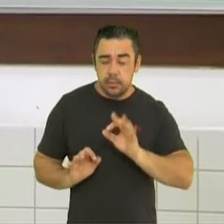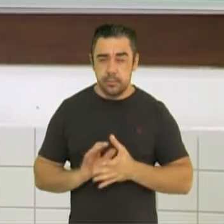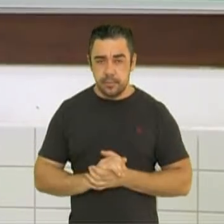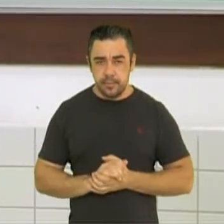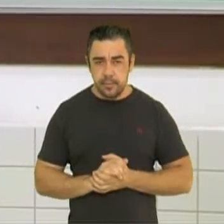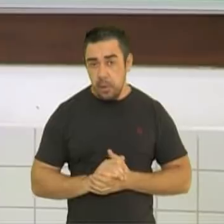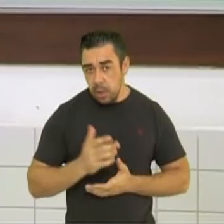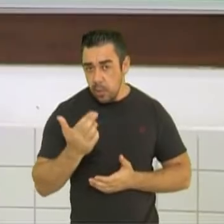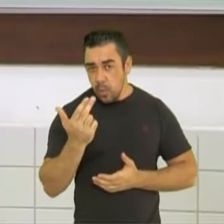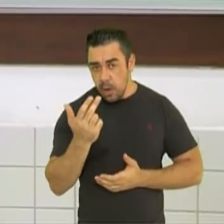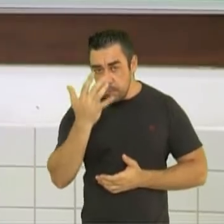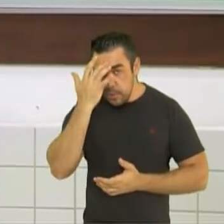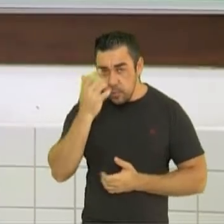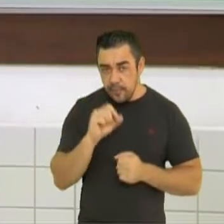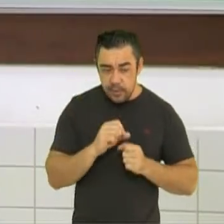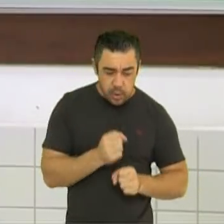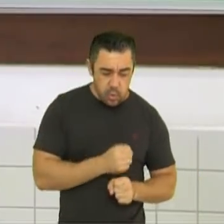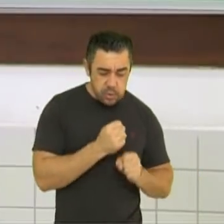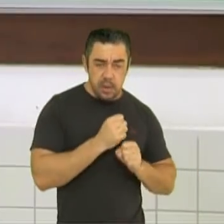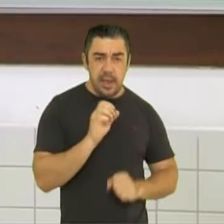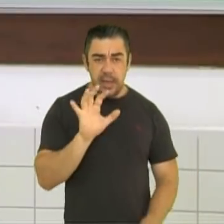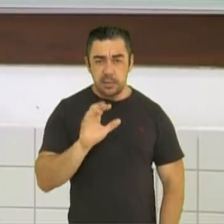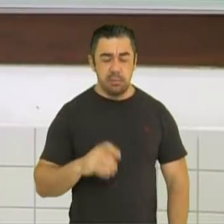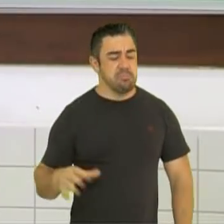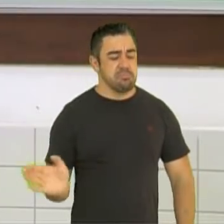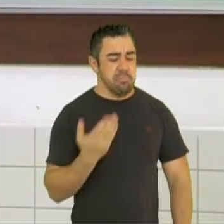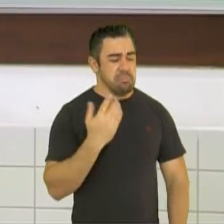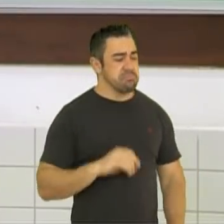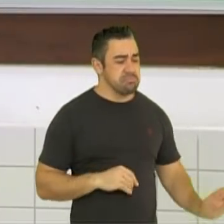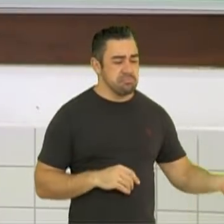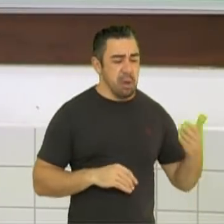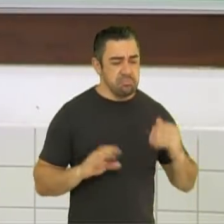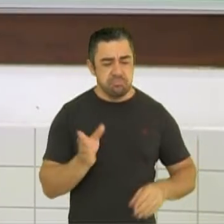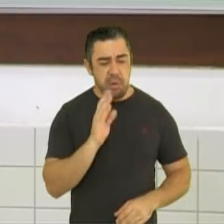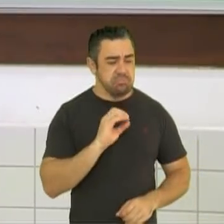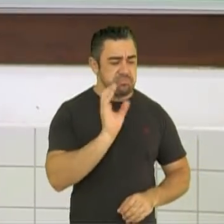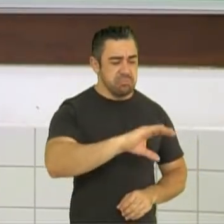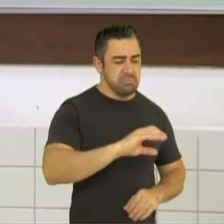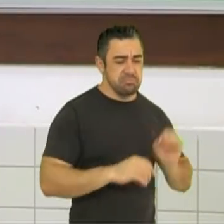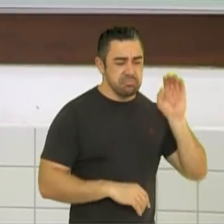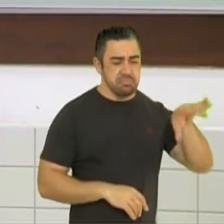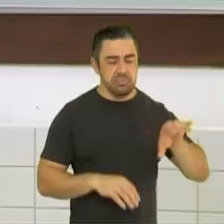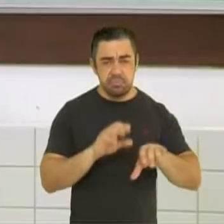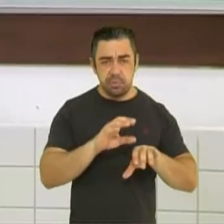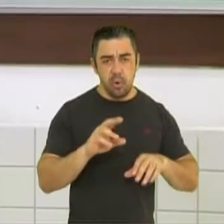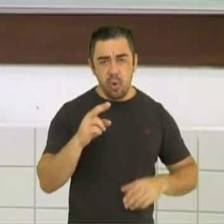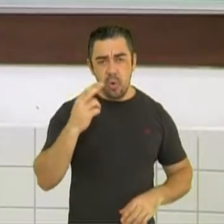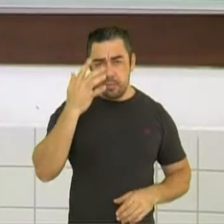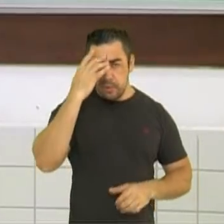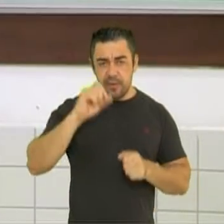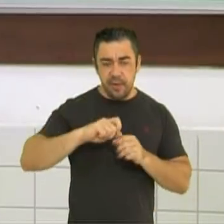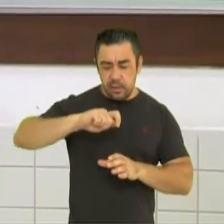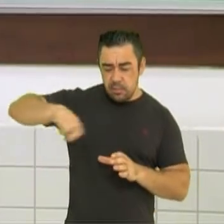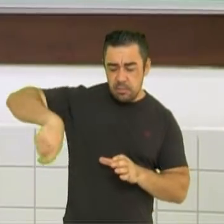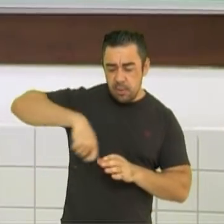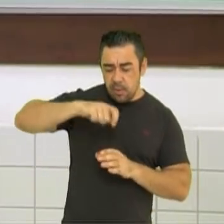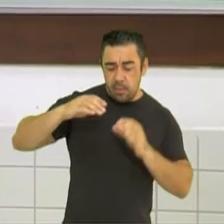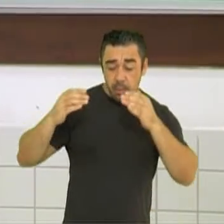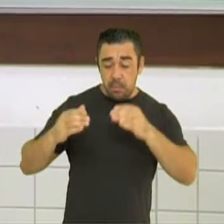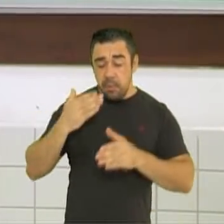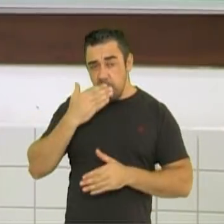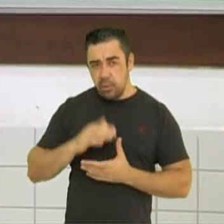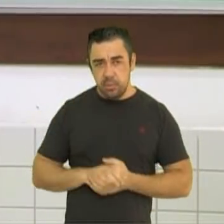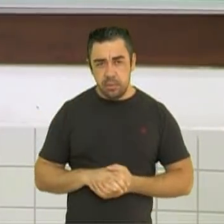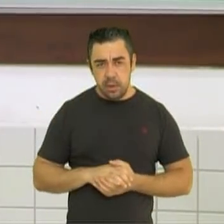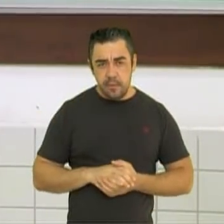o construtor chega e fala assim, eu vou jogar o cimento aqui, né? Ou então o confeiteiro, ele vai misturando os ingredientes, acho que um ovo